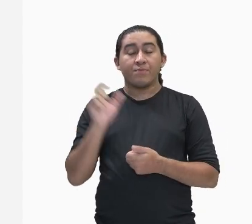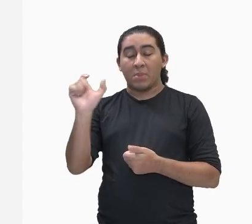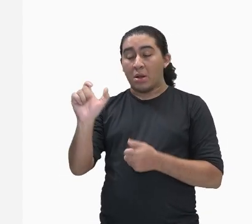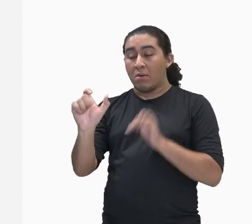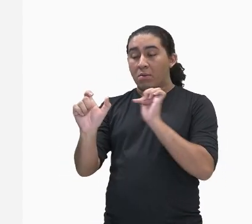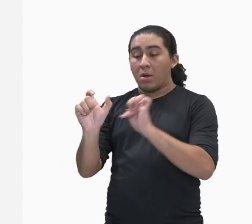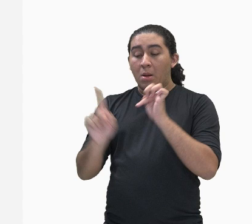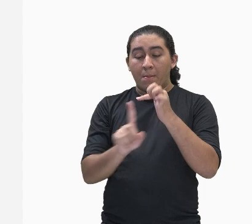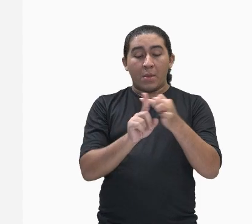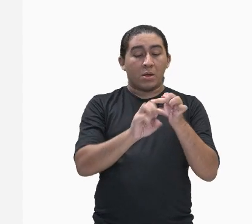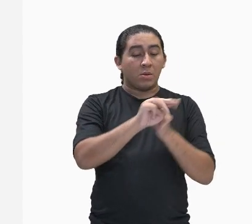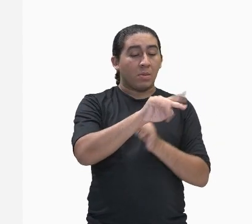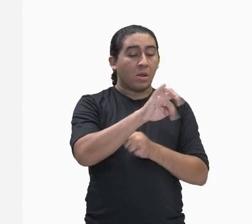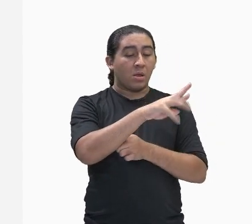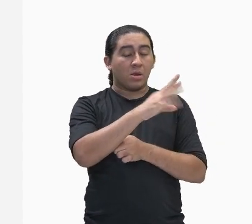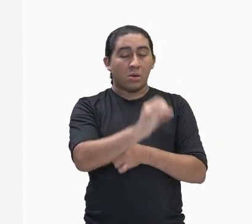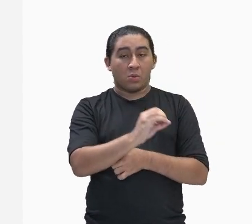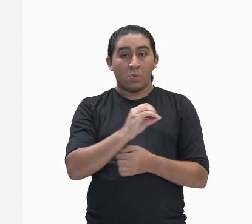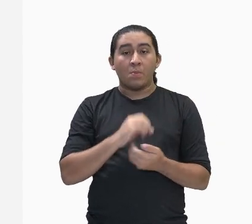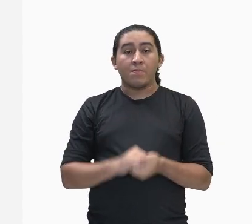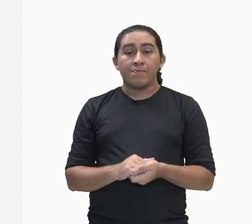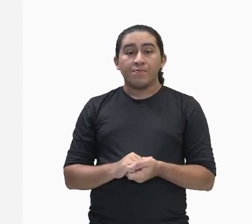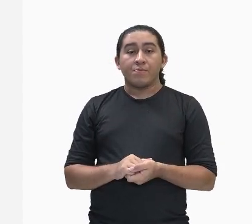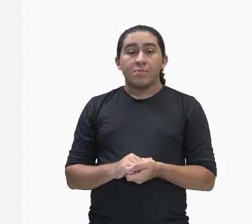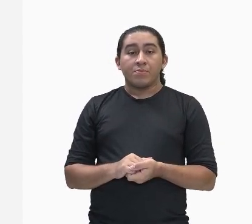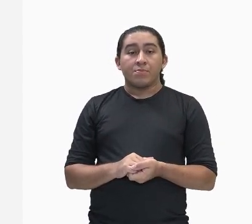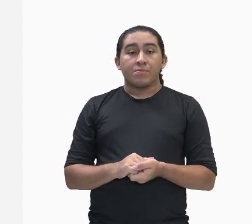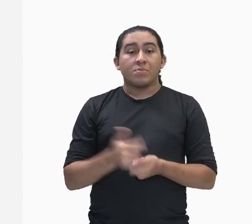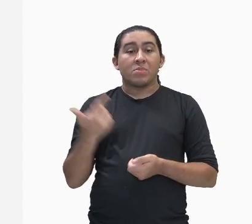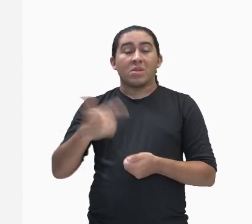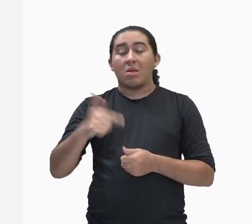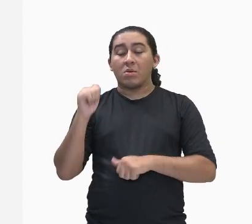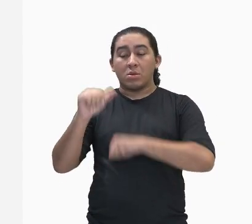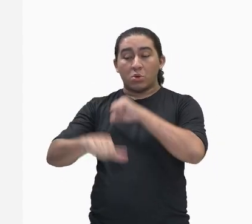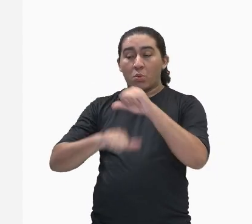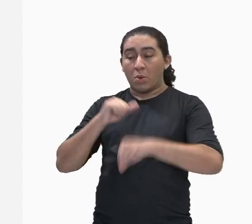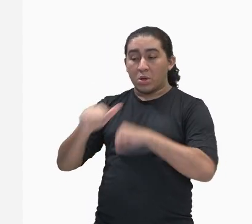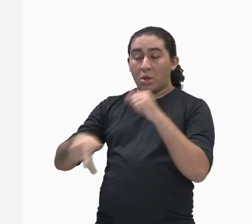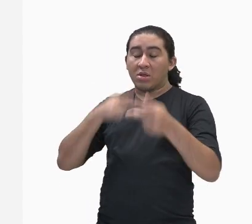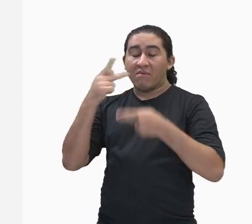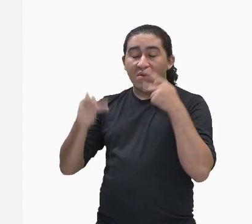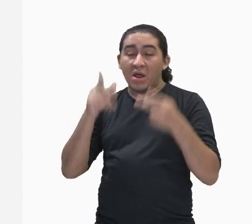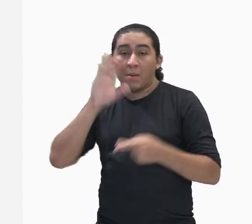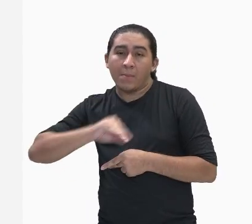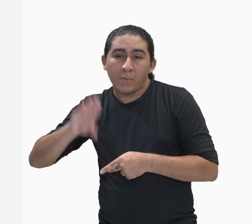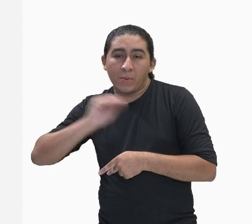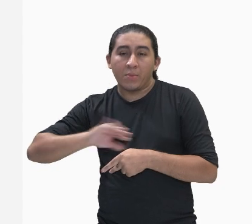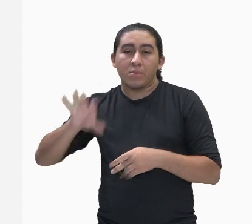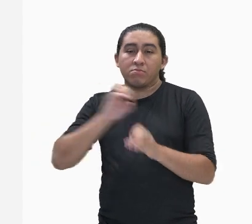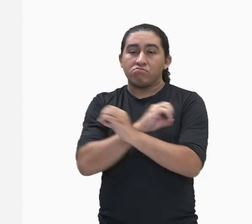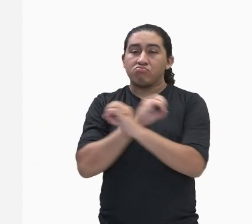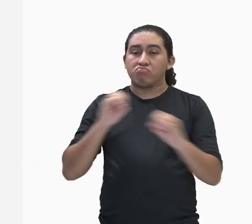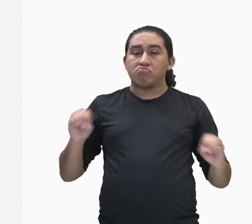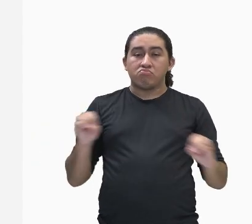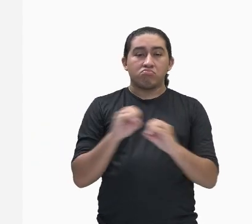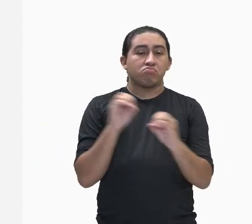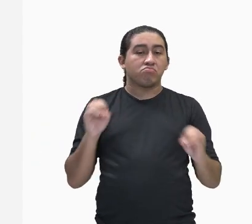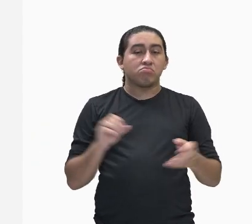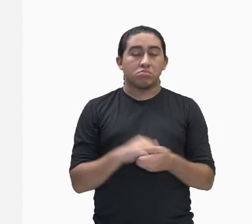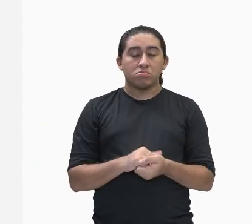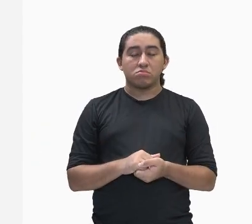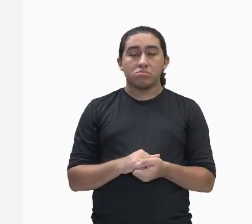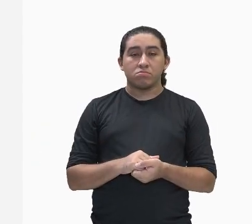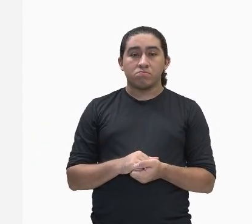mais marinho, né? Sem alteração da pronúncia de nada, de letra, de